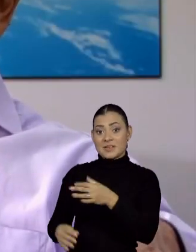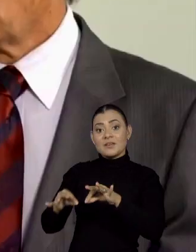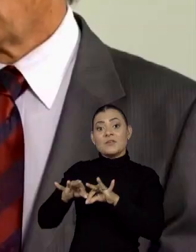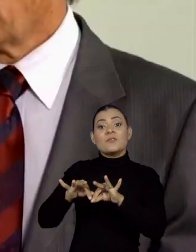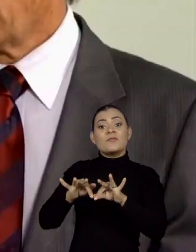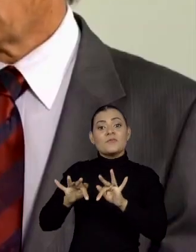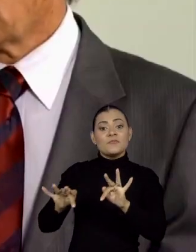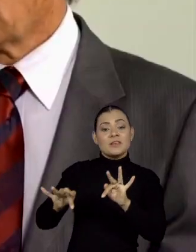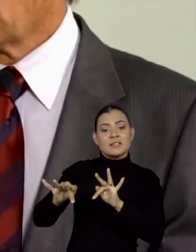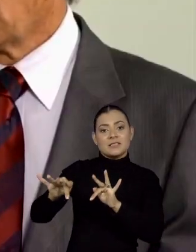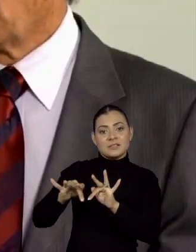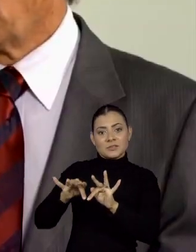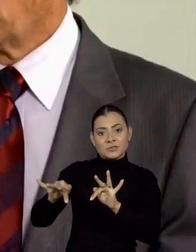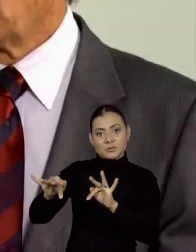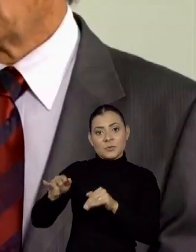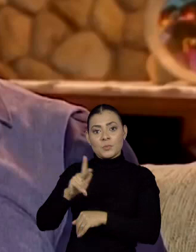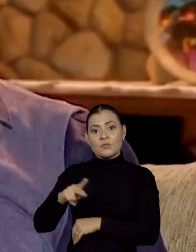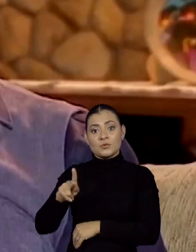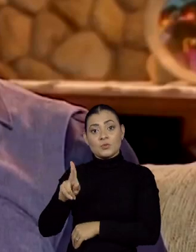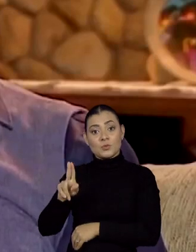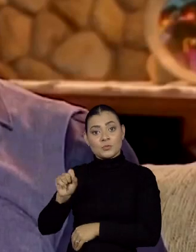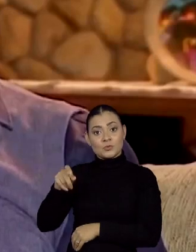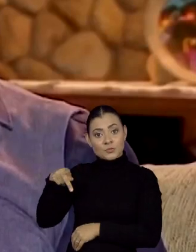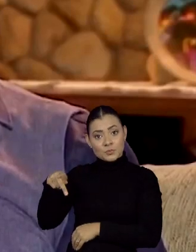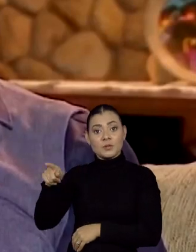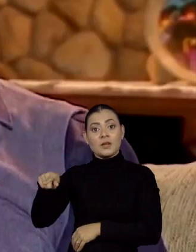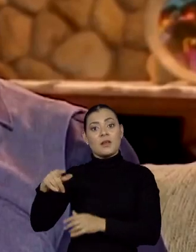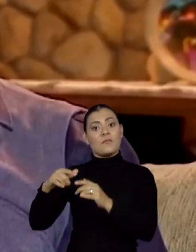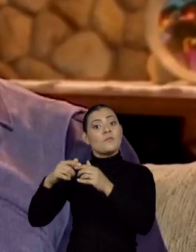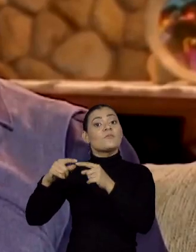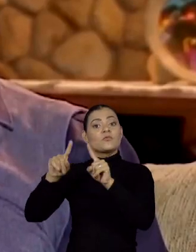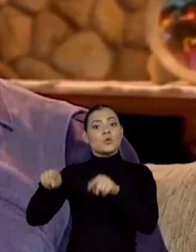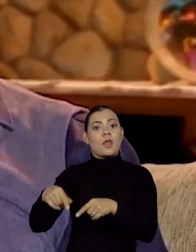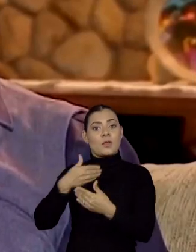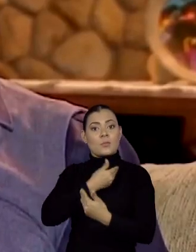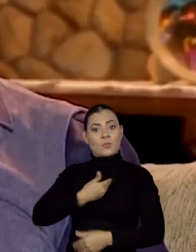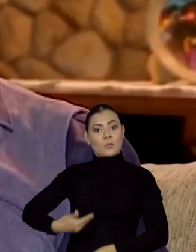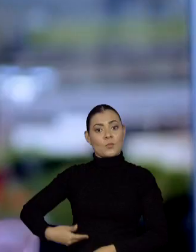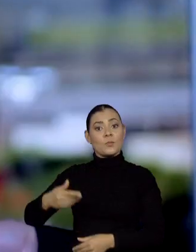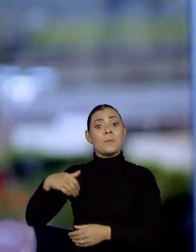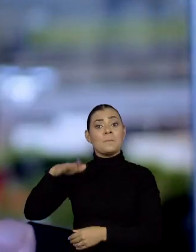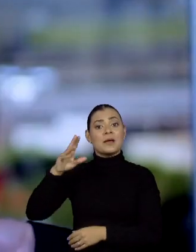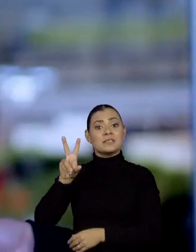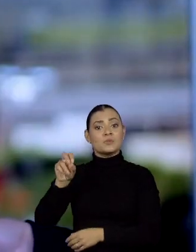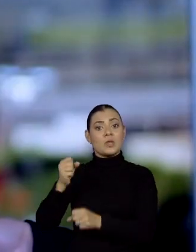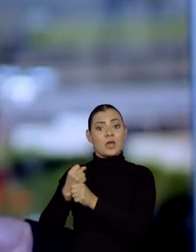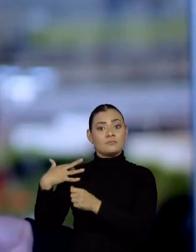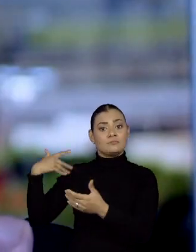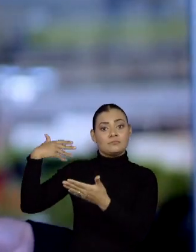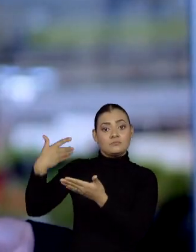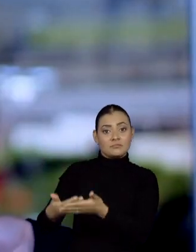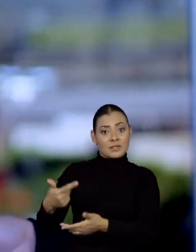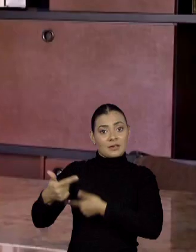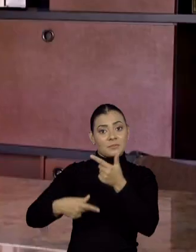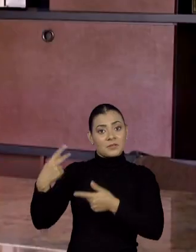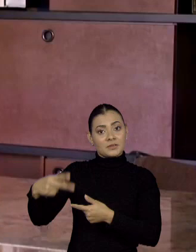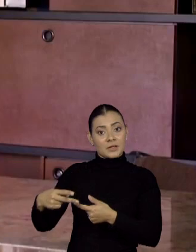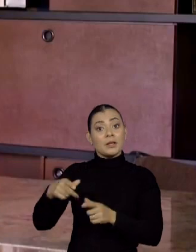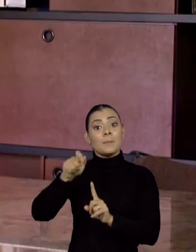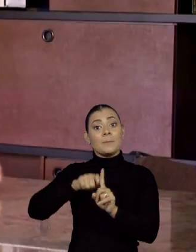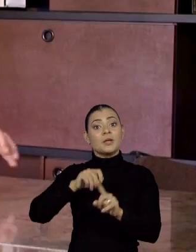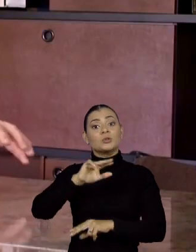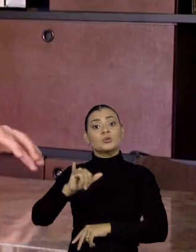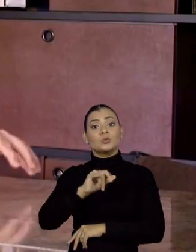Galvão, professor da USP, servidor público há mais de 50 anos, soou alto em julho